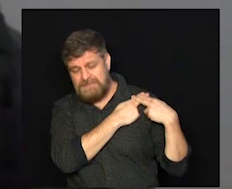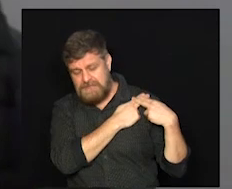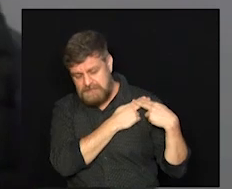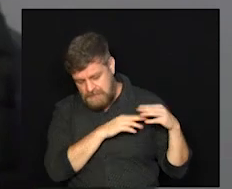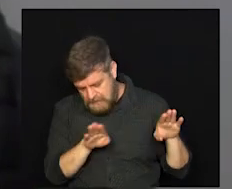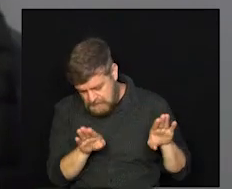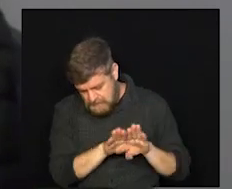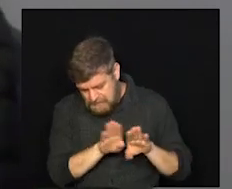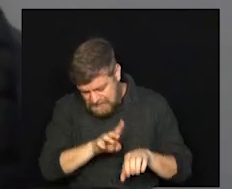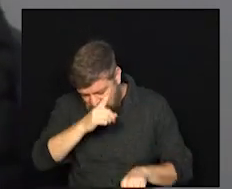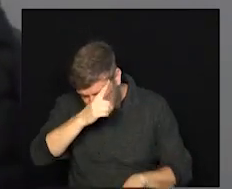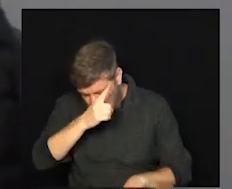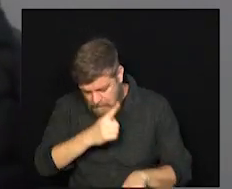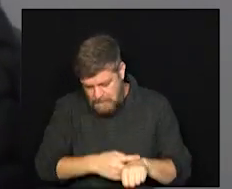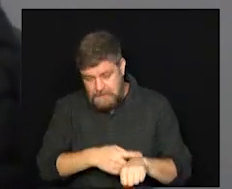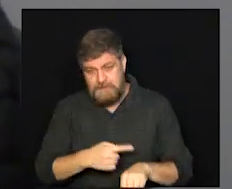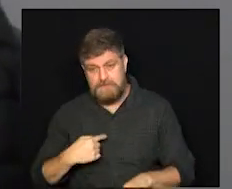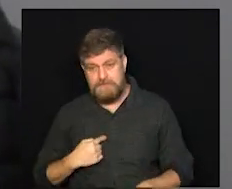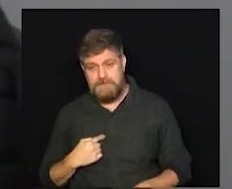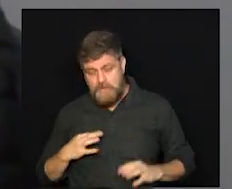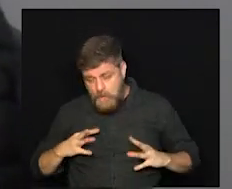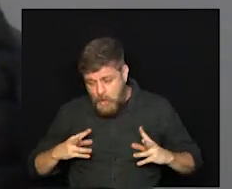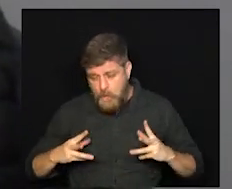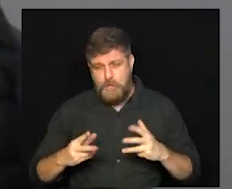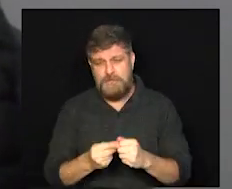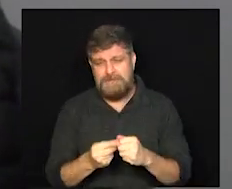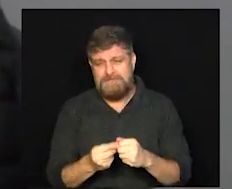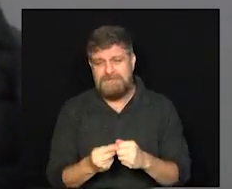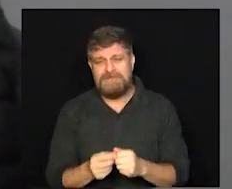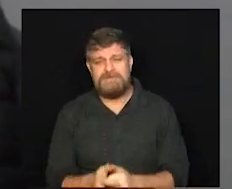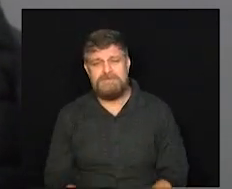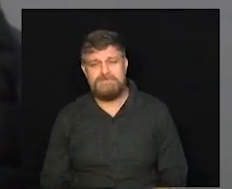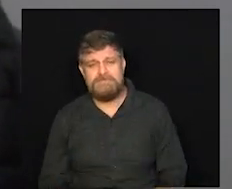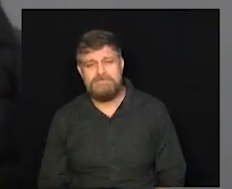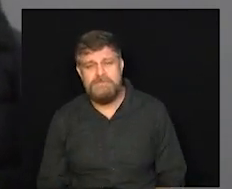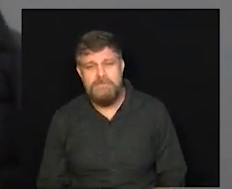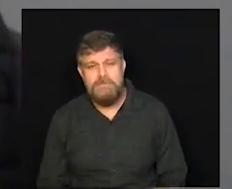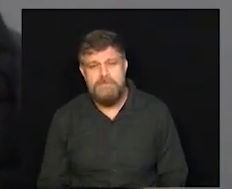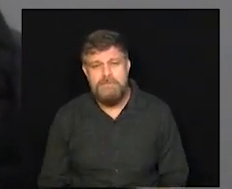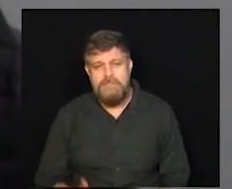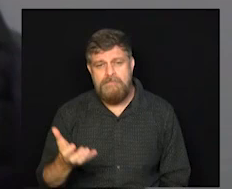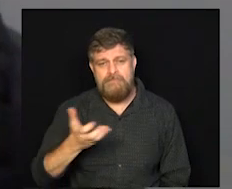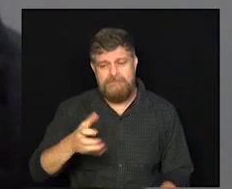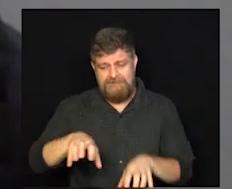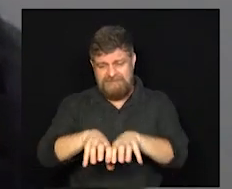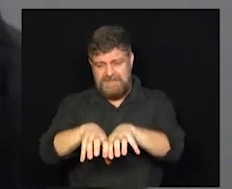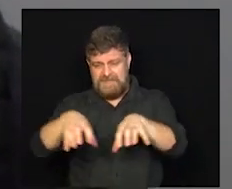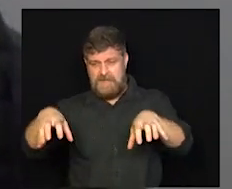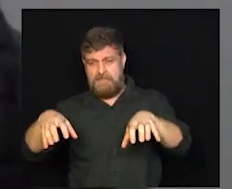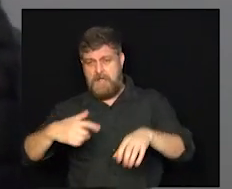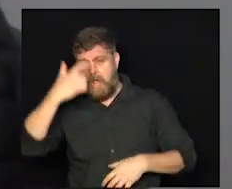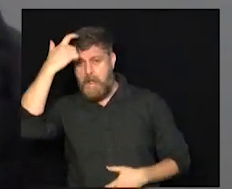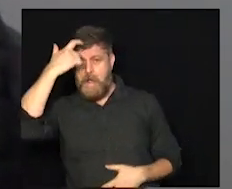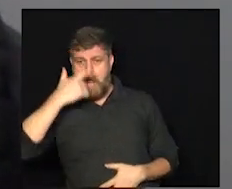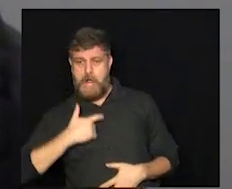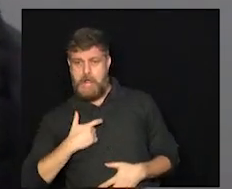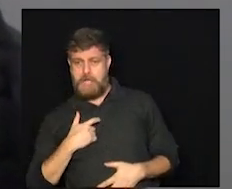onde todo mundo fica querendo, né, uma separação, né, porque eu sou